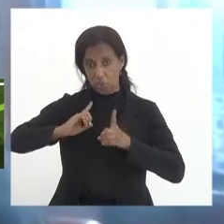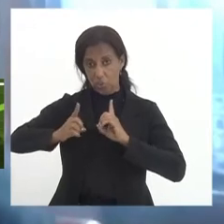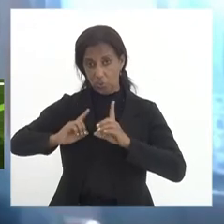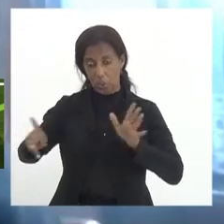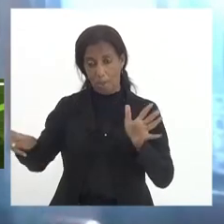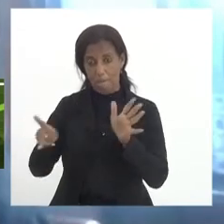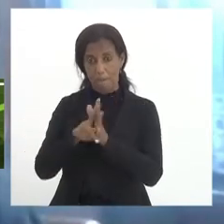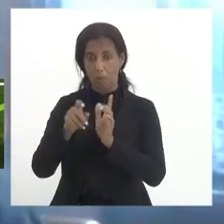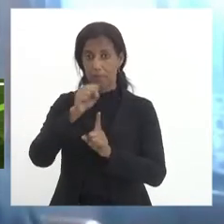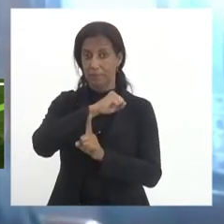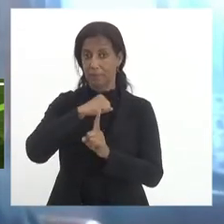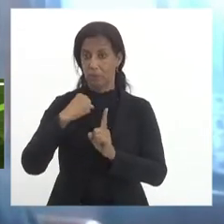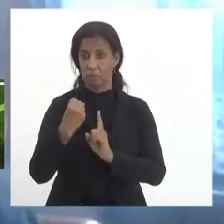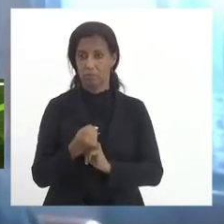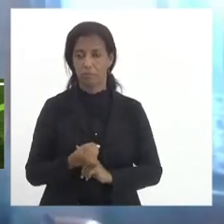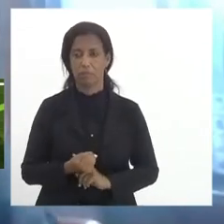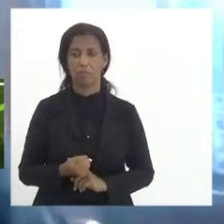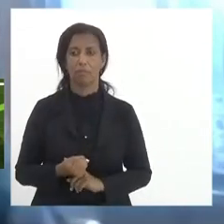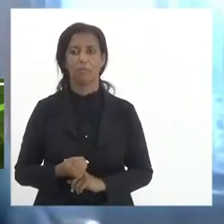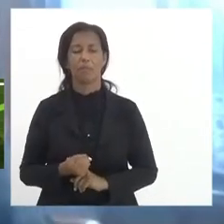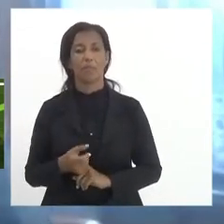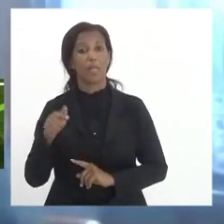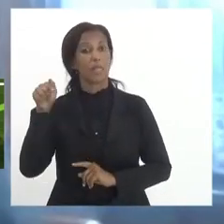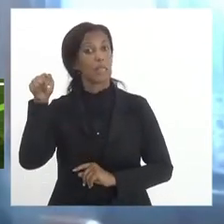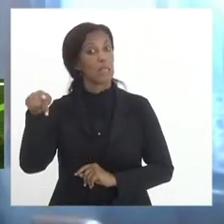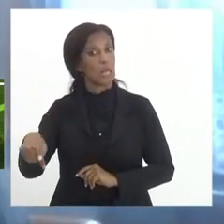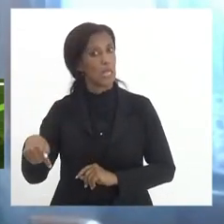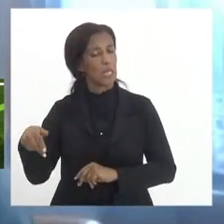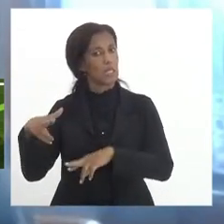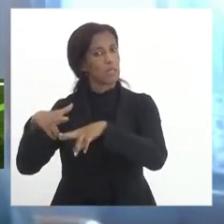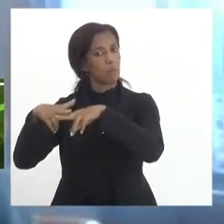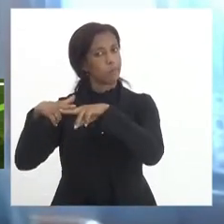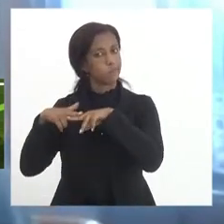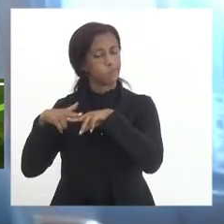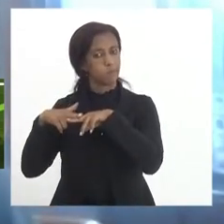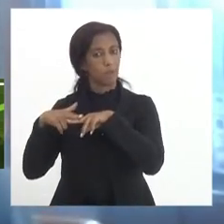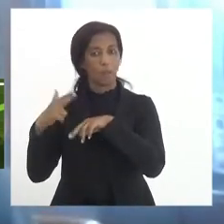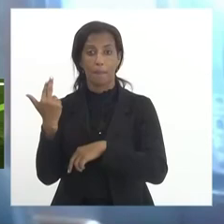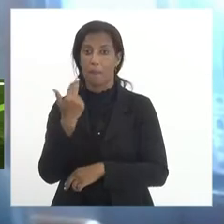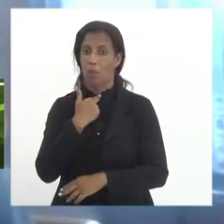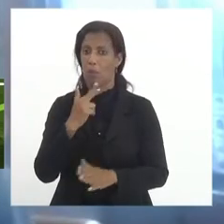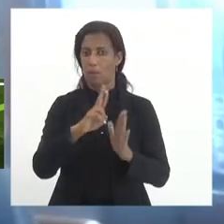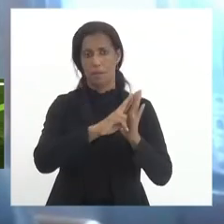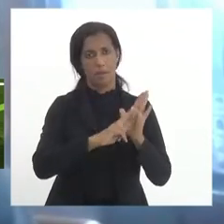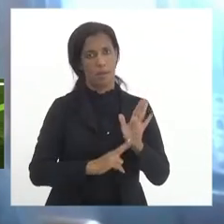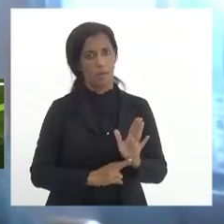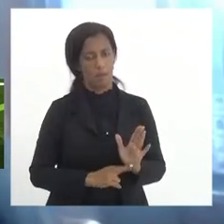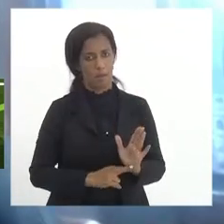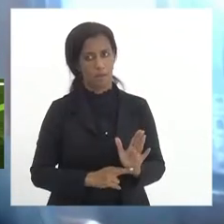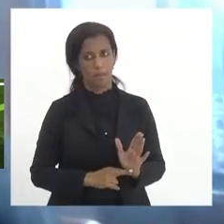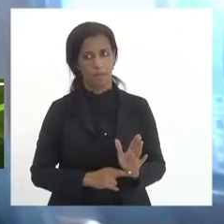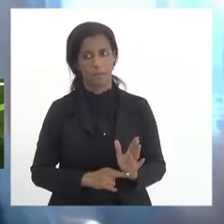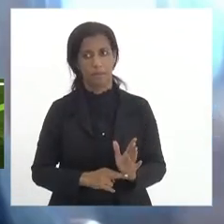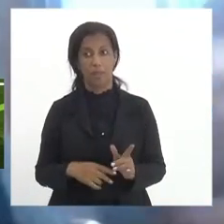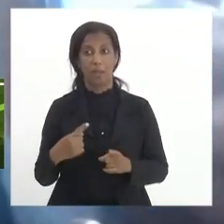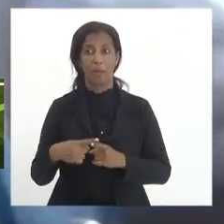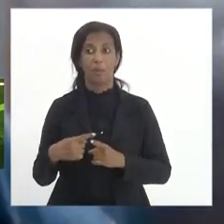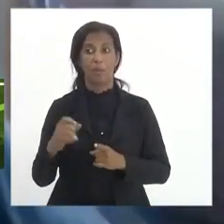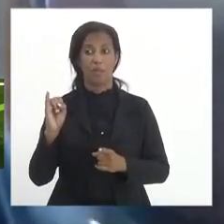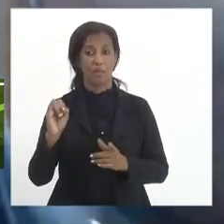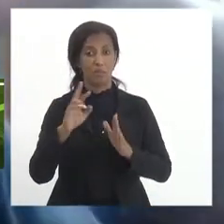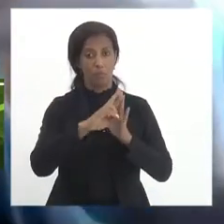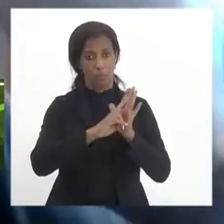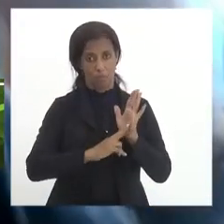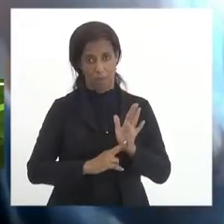sociedade, então você tem razão neste caso. Mas isso não pode ser uma regra, porque se você levar essa